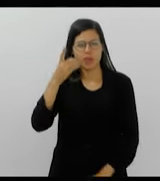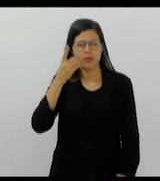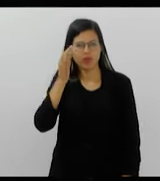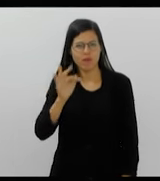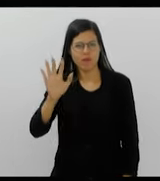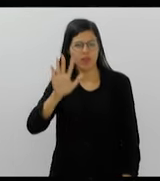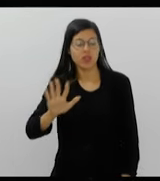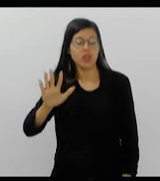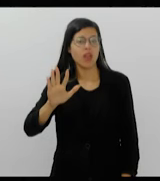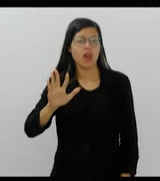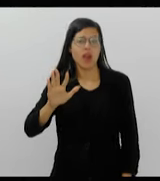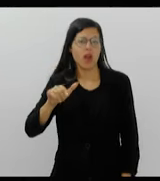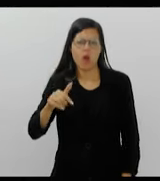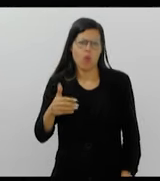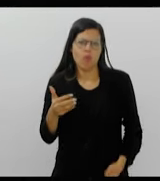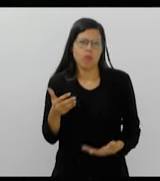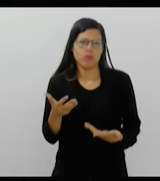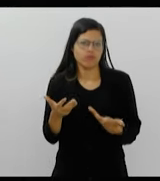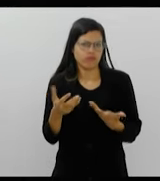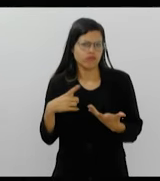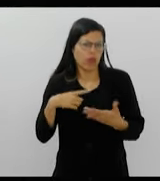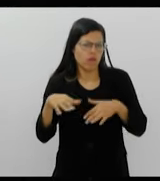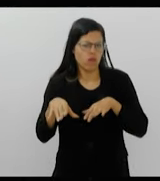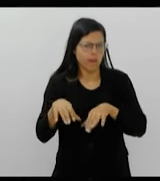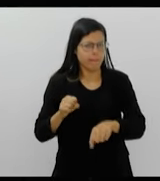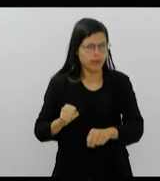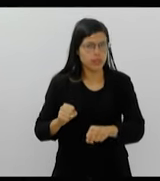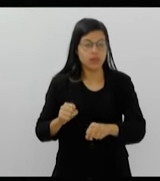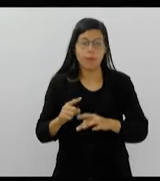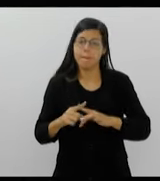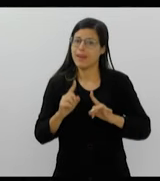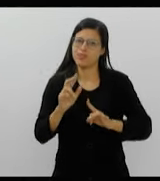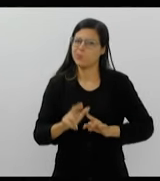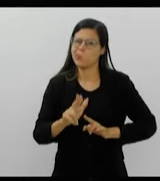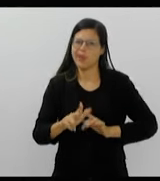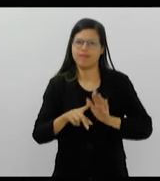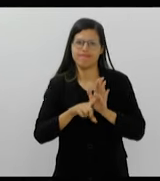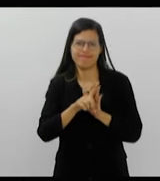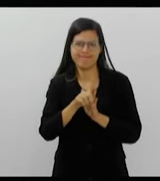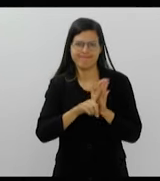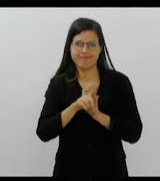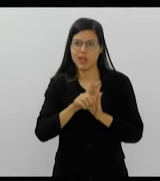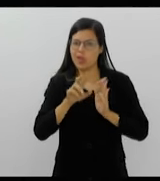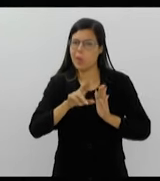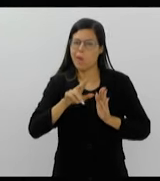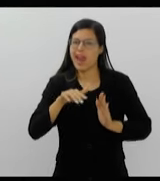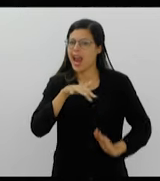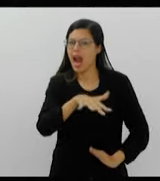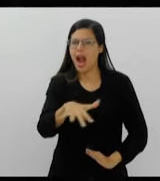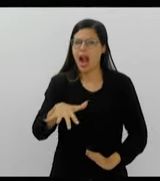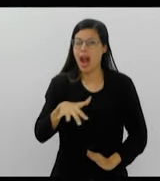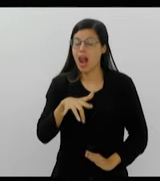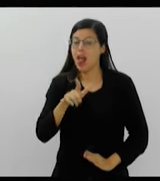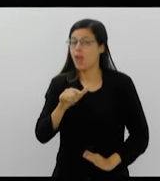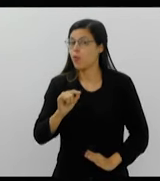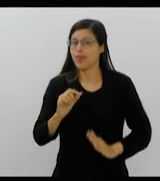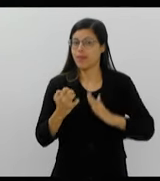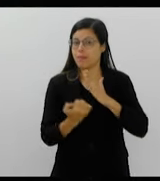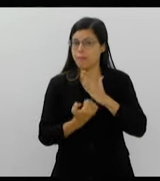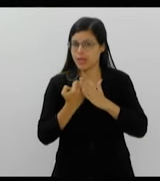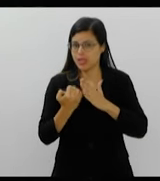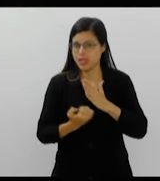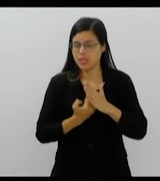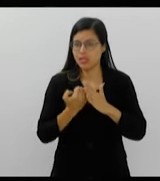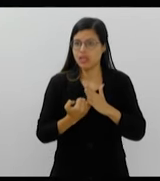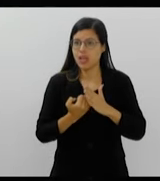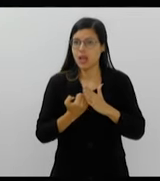qualquer formação dele, ele não é um pesquisador, não é da área. Ele é um empresário do ramo